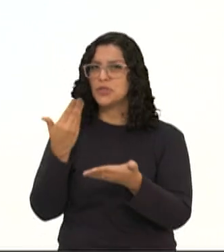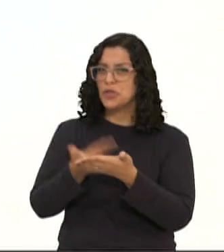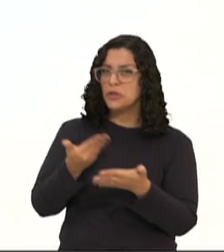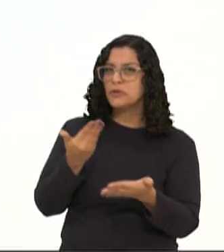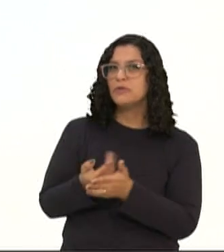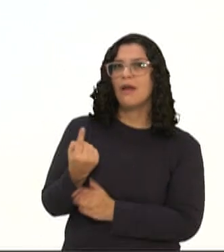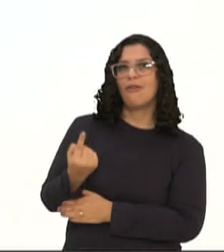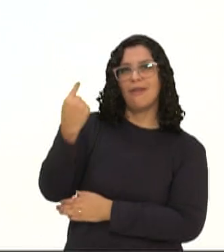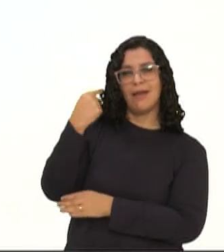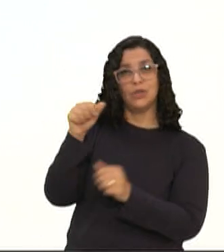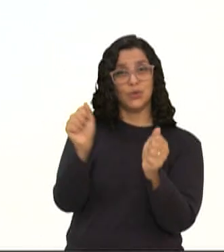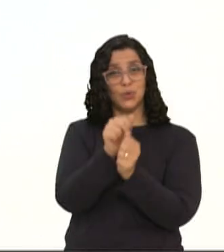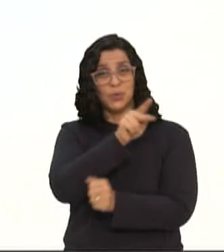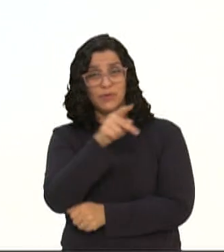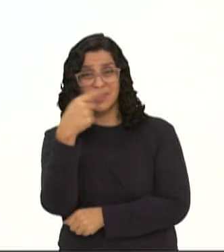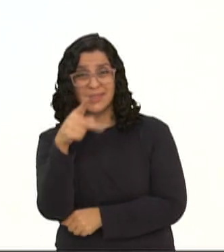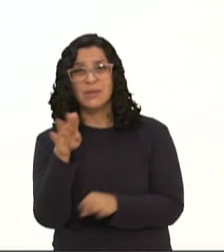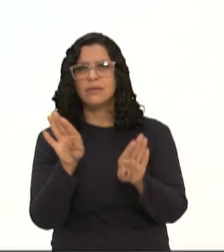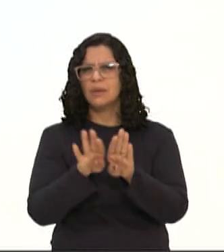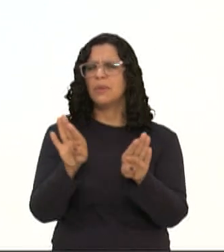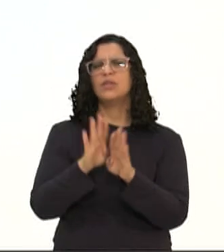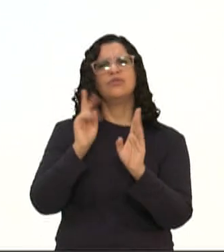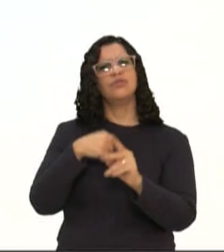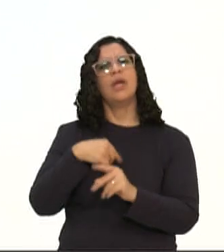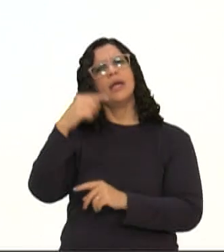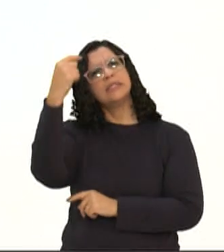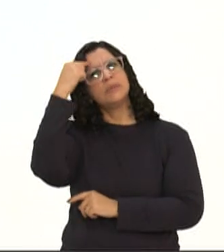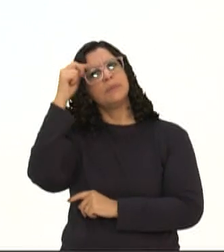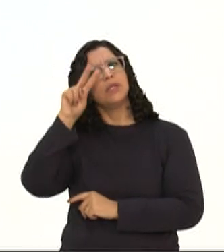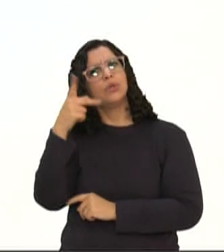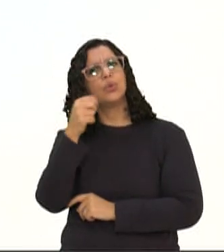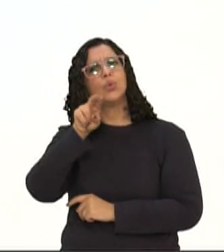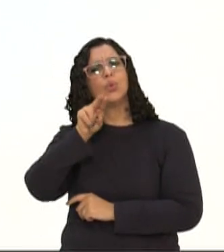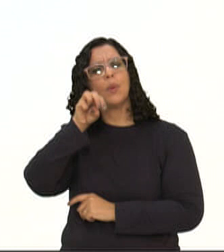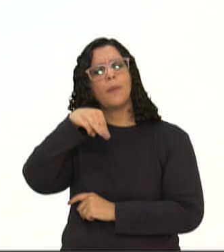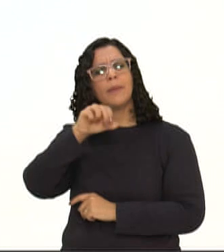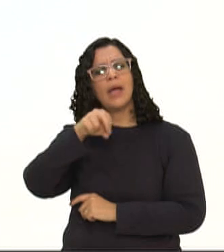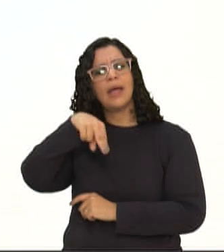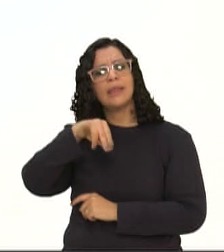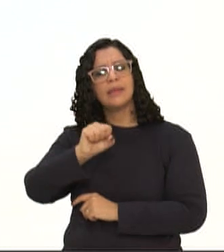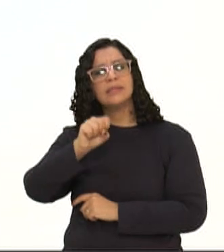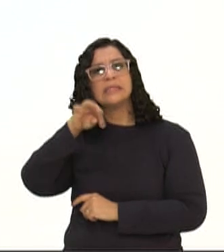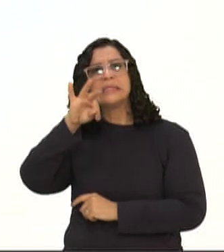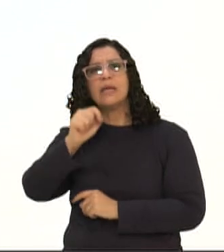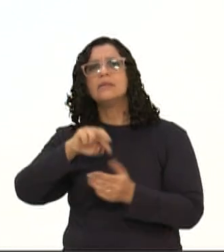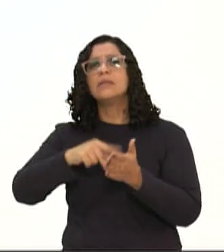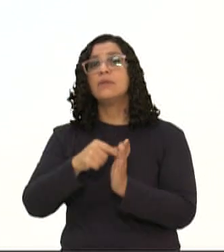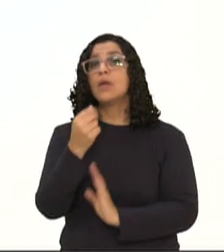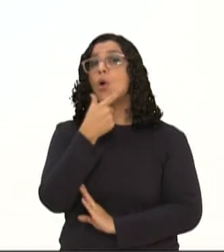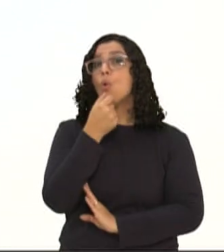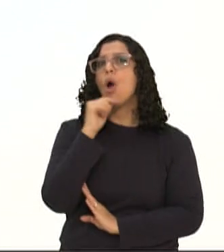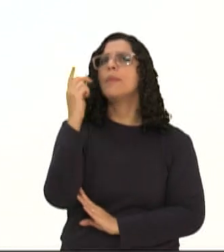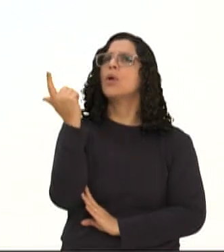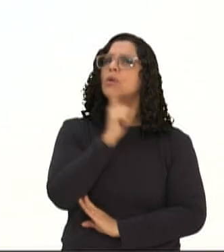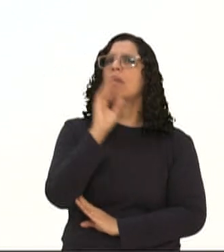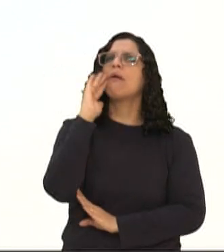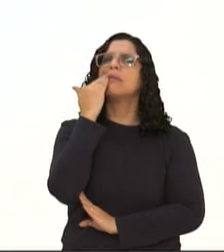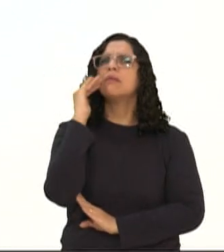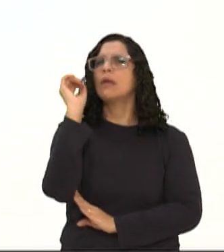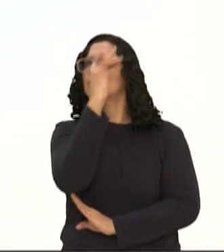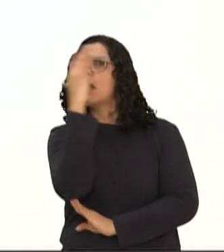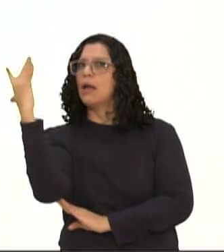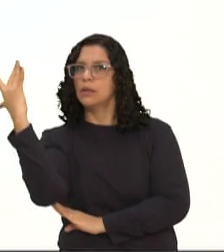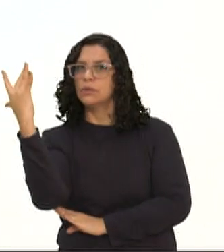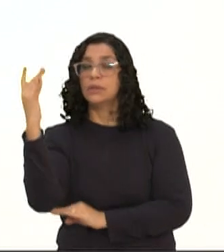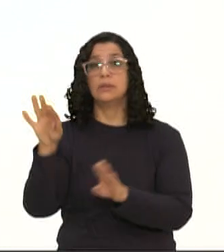vocês tiveram com o professor de vocês. Esse pensamento humanista, ele aceitava a capacidade do homem conseguir entender a natureza. O segundo,